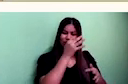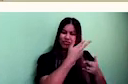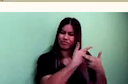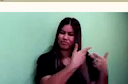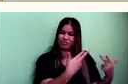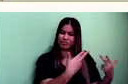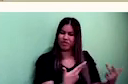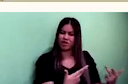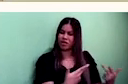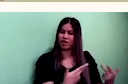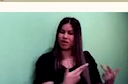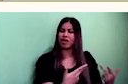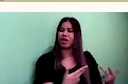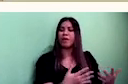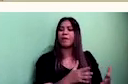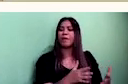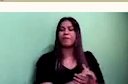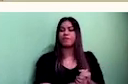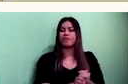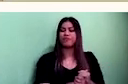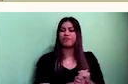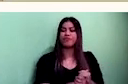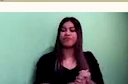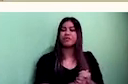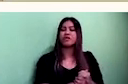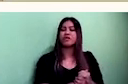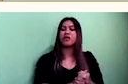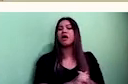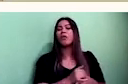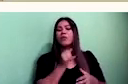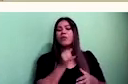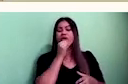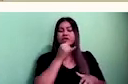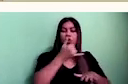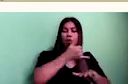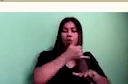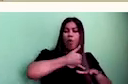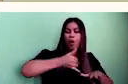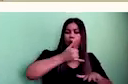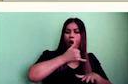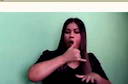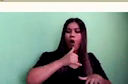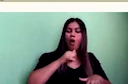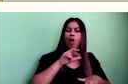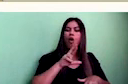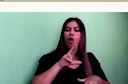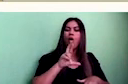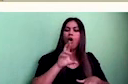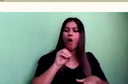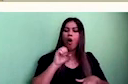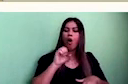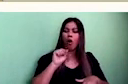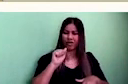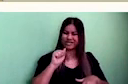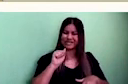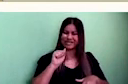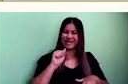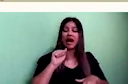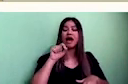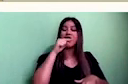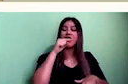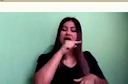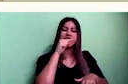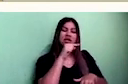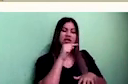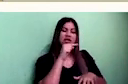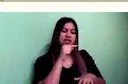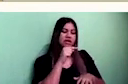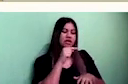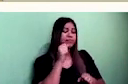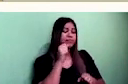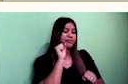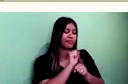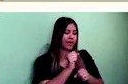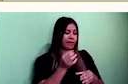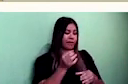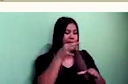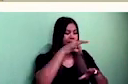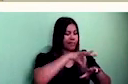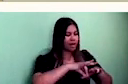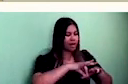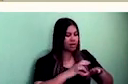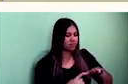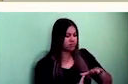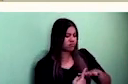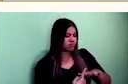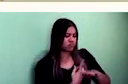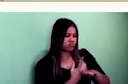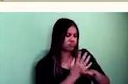de rosa vai muitas pétalas de rosa, então é um óleo mais caro, né? Então, isso é uma forma de você diferenciar. Chegou lá, viu